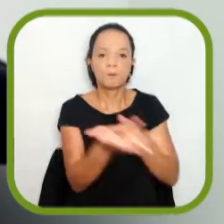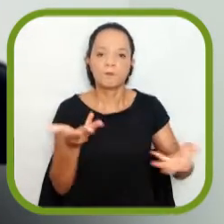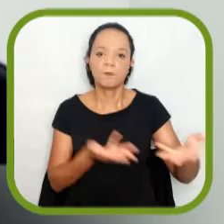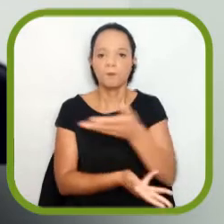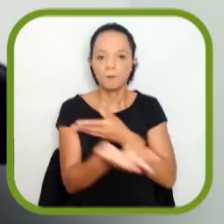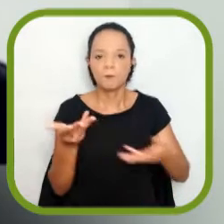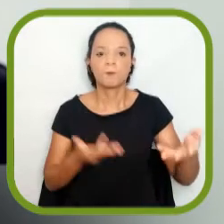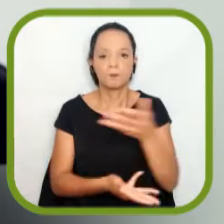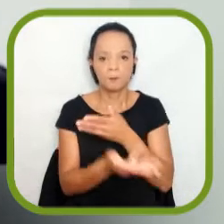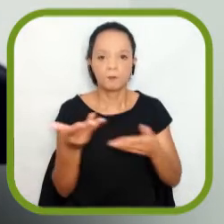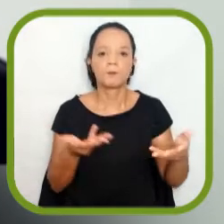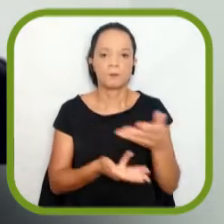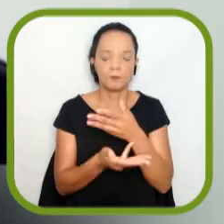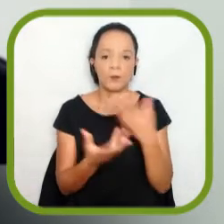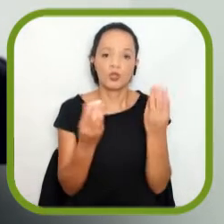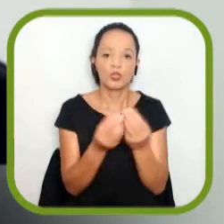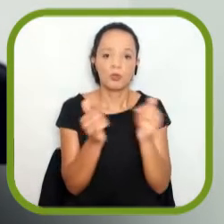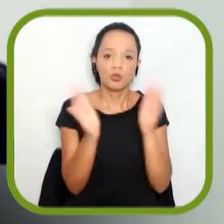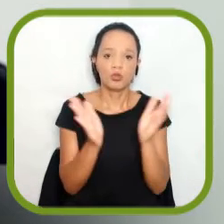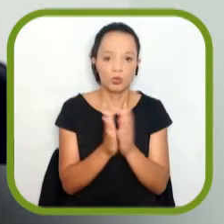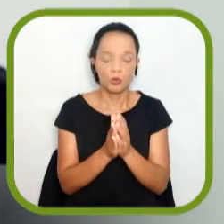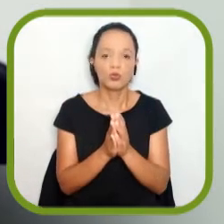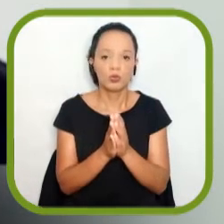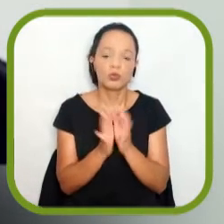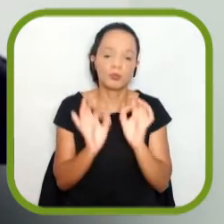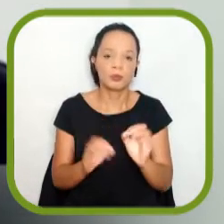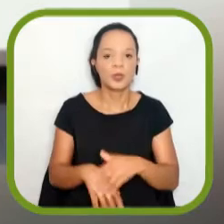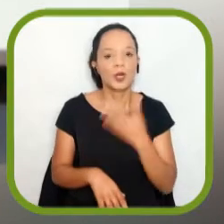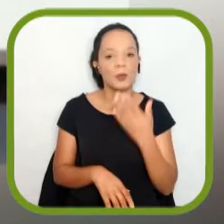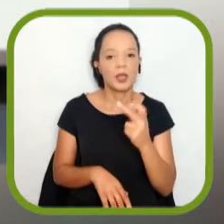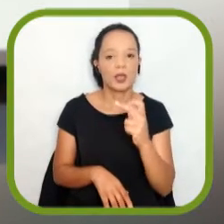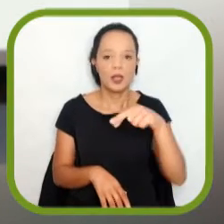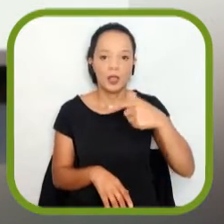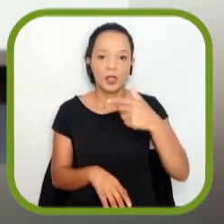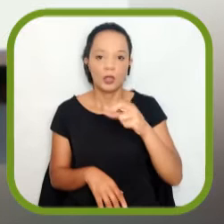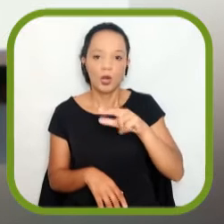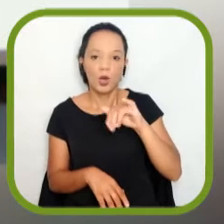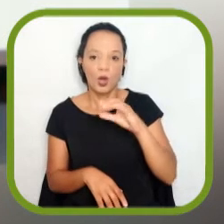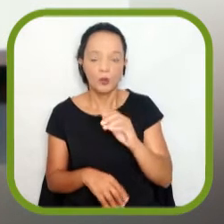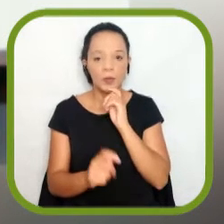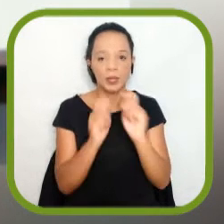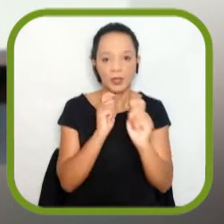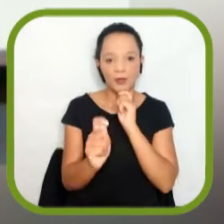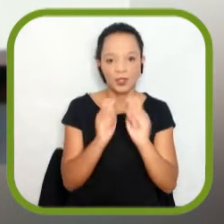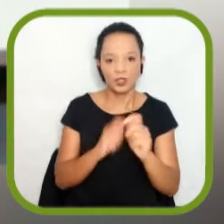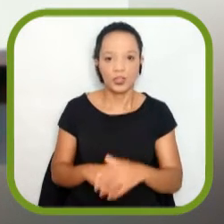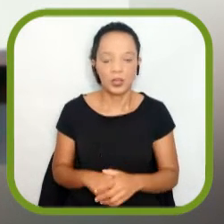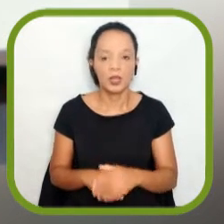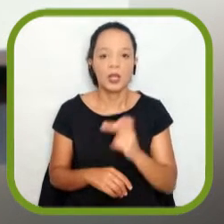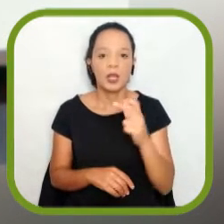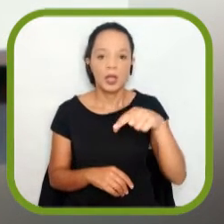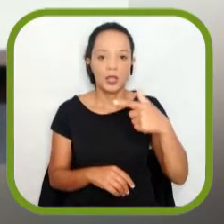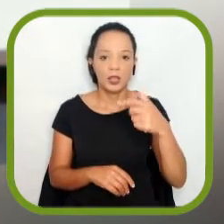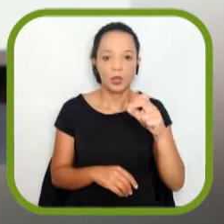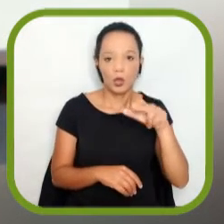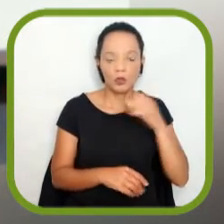pouco, como se costuma dizer popularmente, a fome com a vontade de comer. Obrigada, António. Esta foi a entrevista com